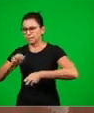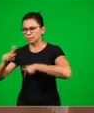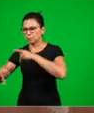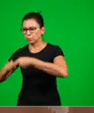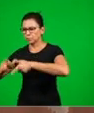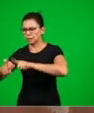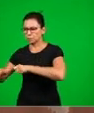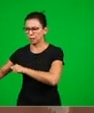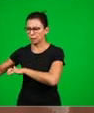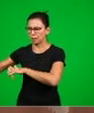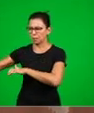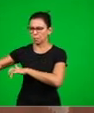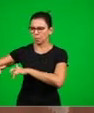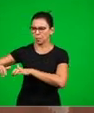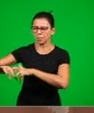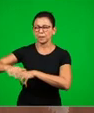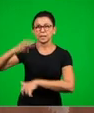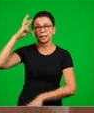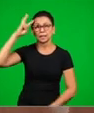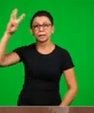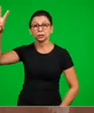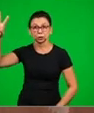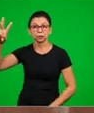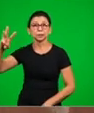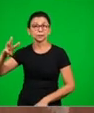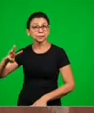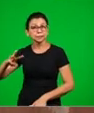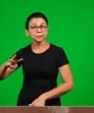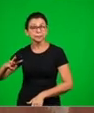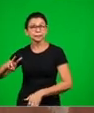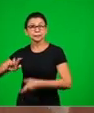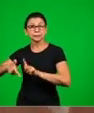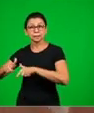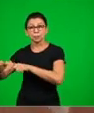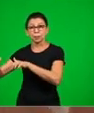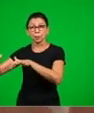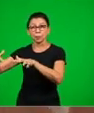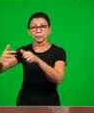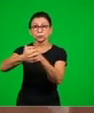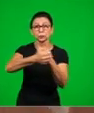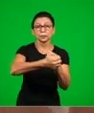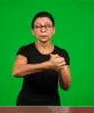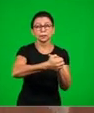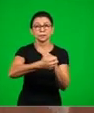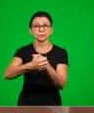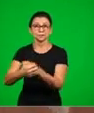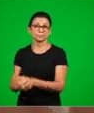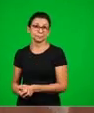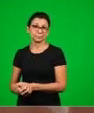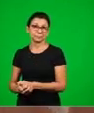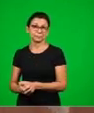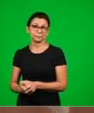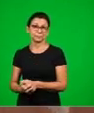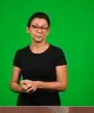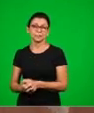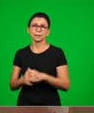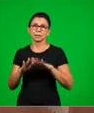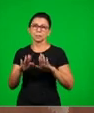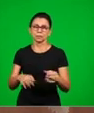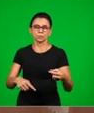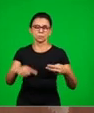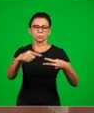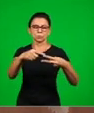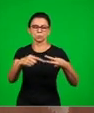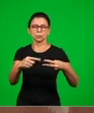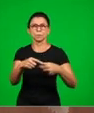pegava. Eles tiveram que se esconder no caminho de 3 dias, que é Jesus. Morte e ressurreição. Só existe isso. Morte e ressurreição. Se